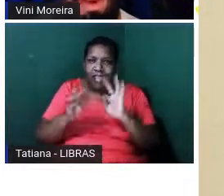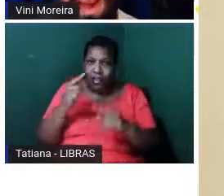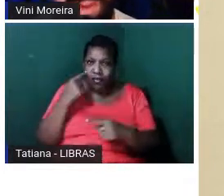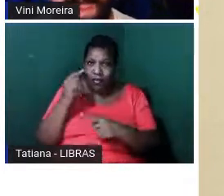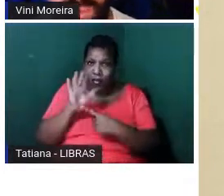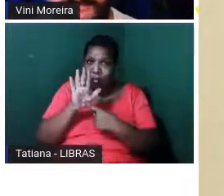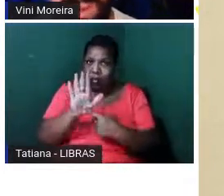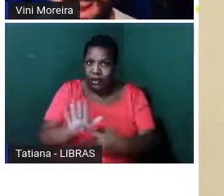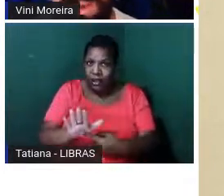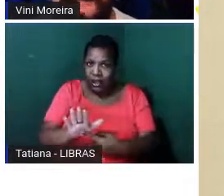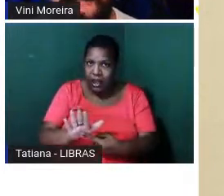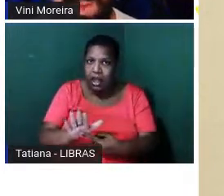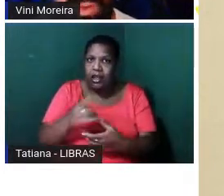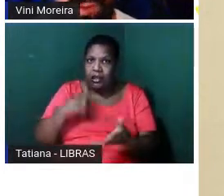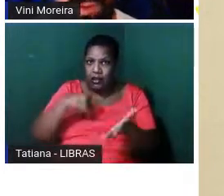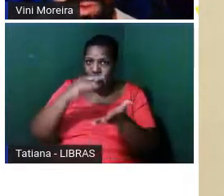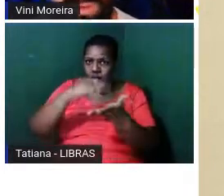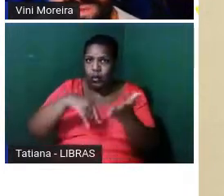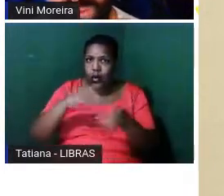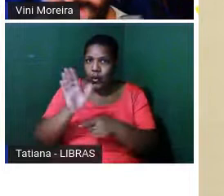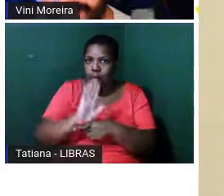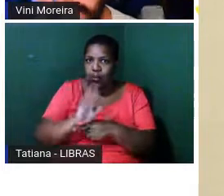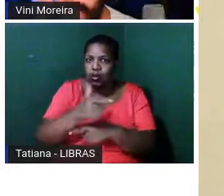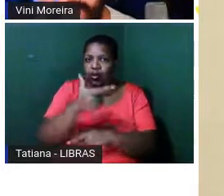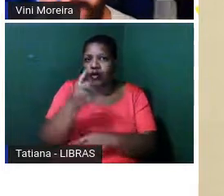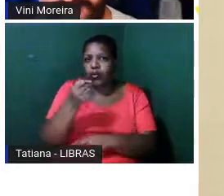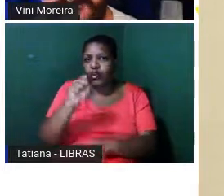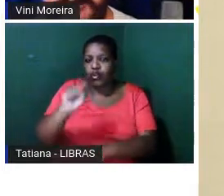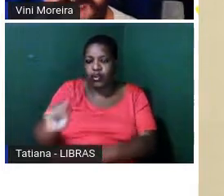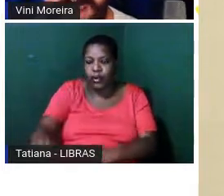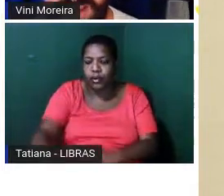mostrar primeiro a do documentário 2018